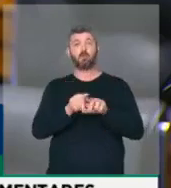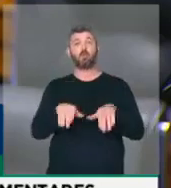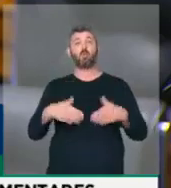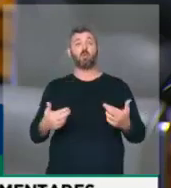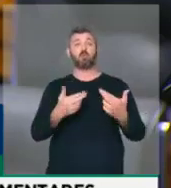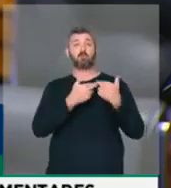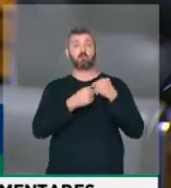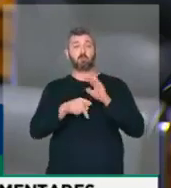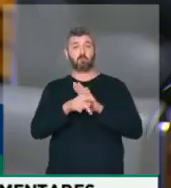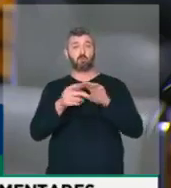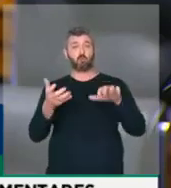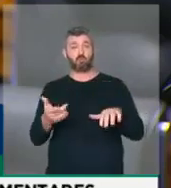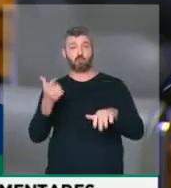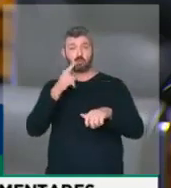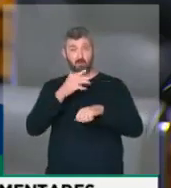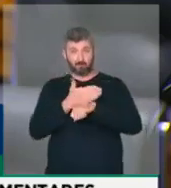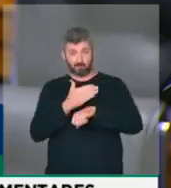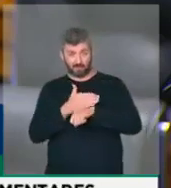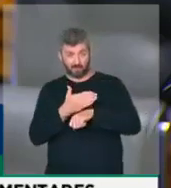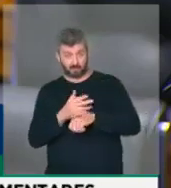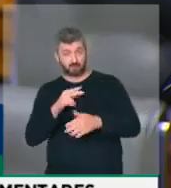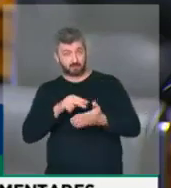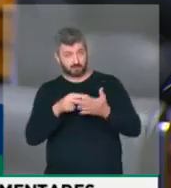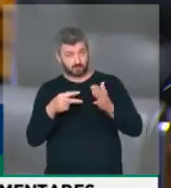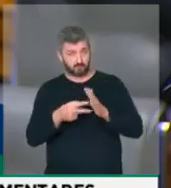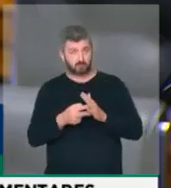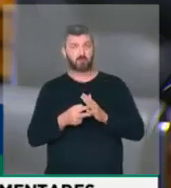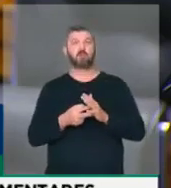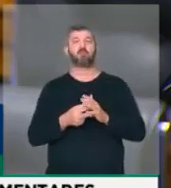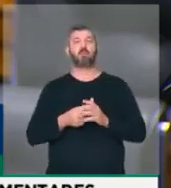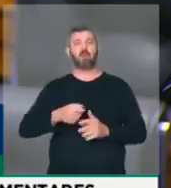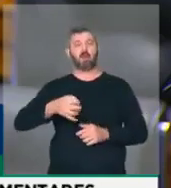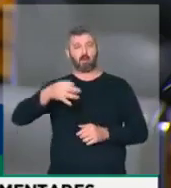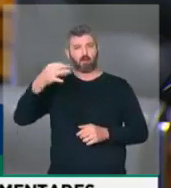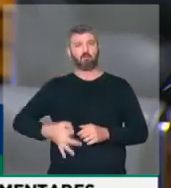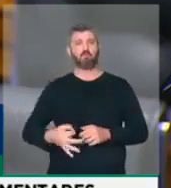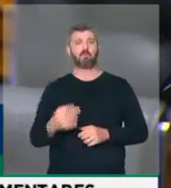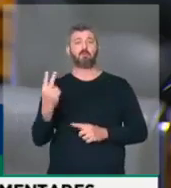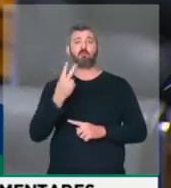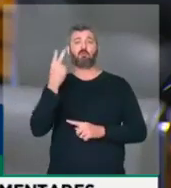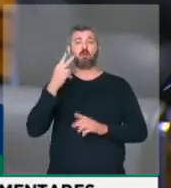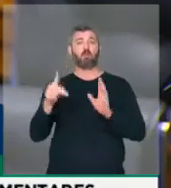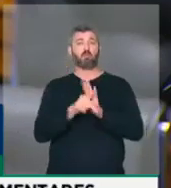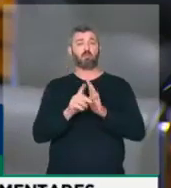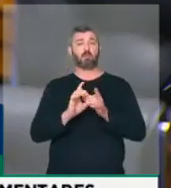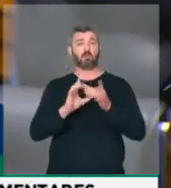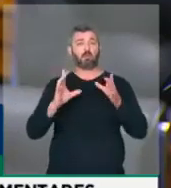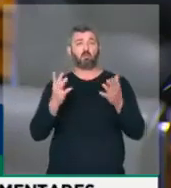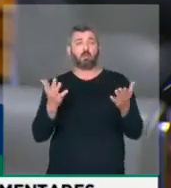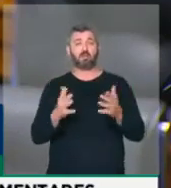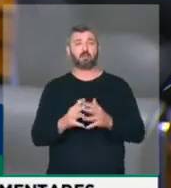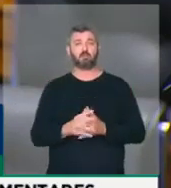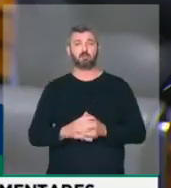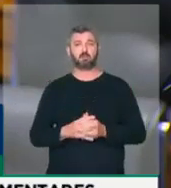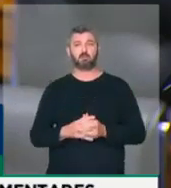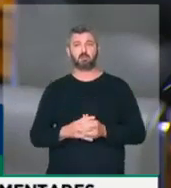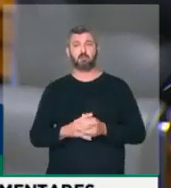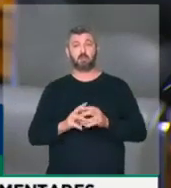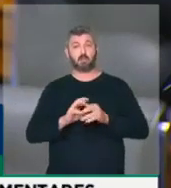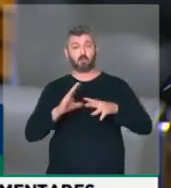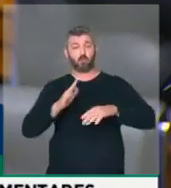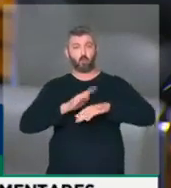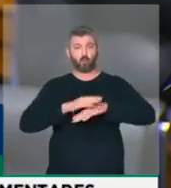Nacional, na prática nós estamos aqui falando para a afirmação dos valores da democracia, da autonomia